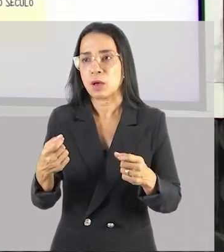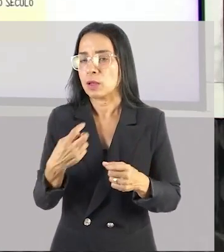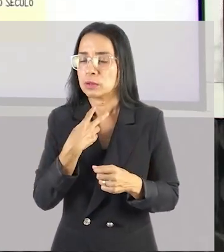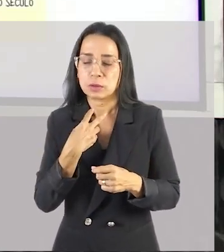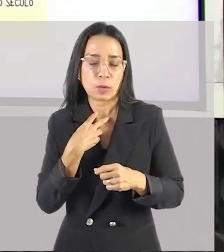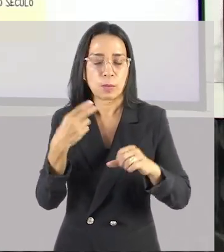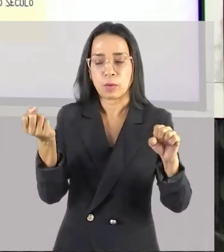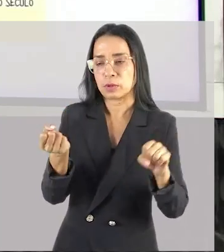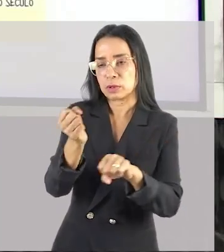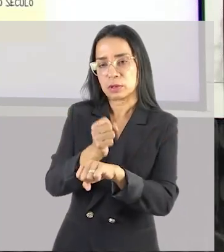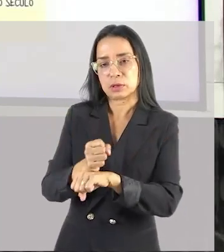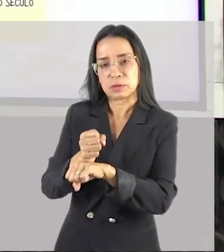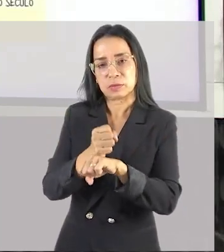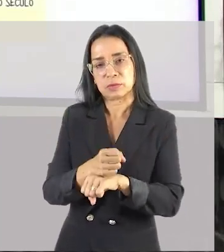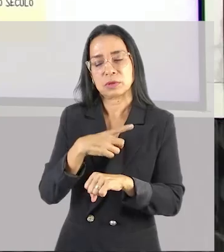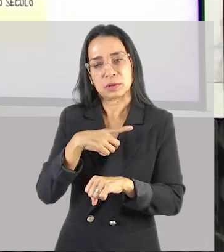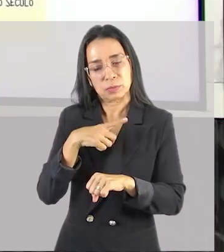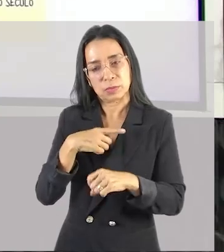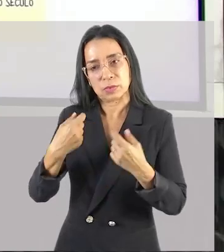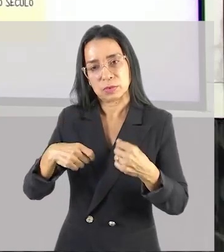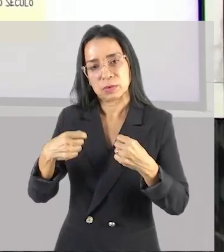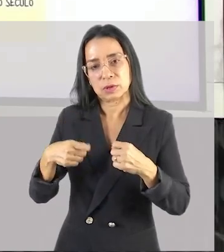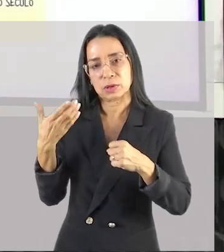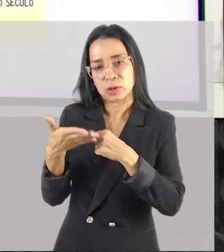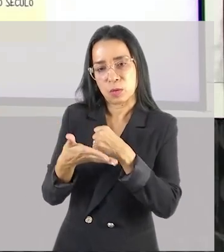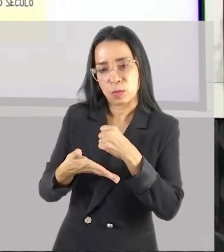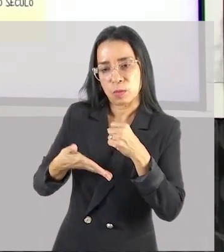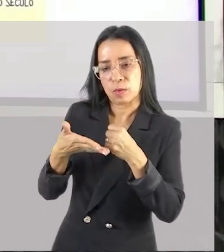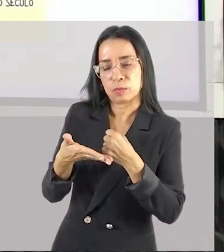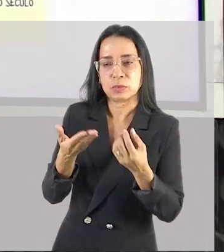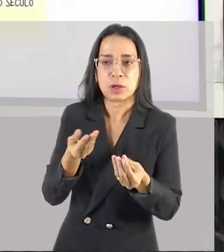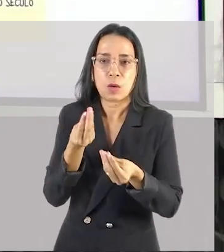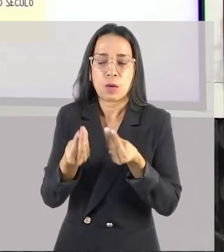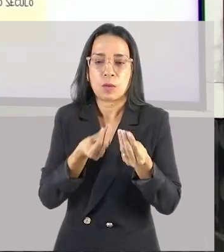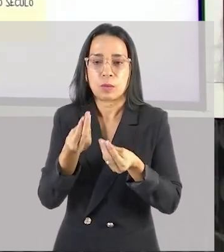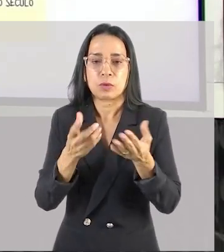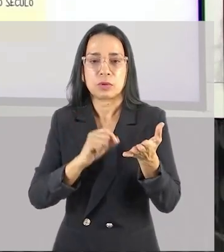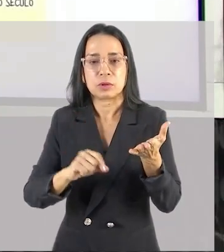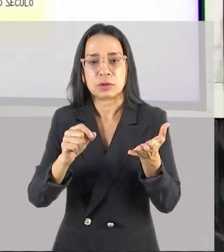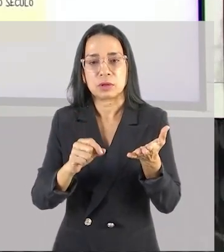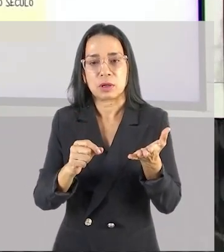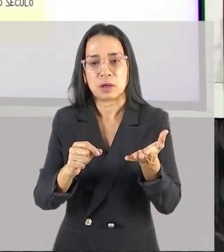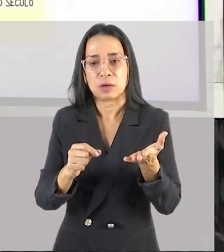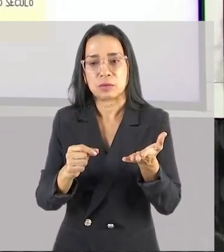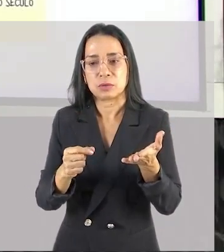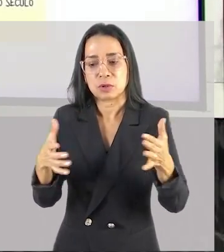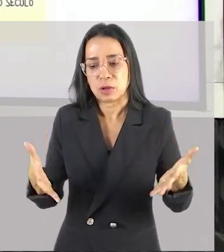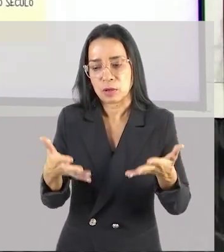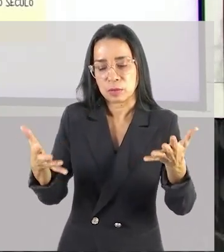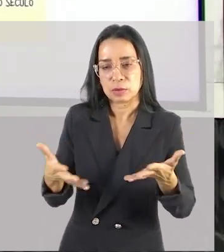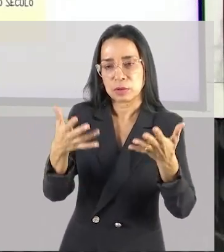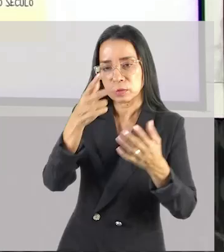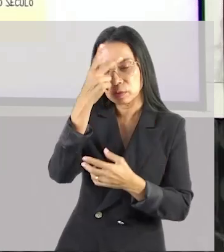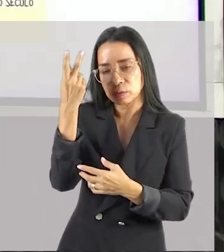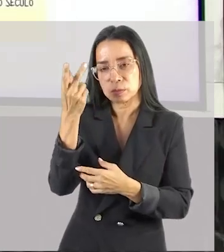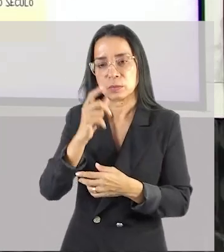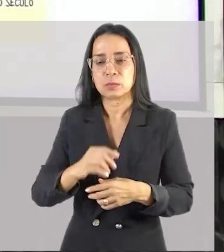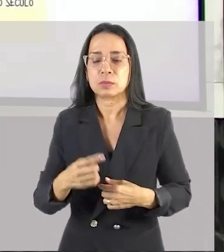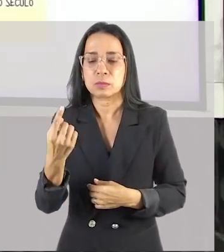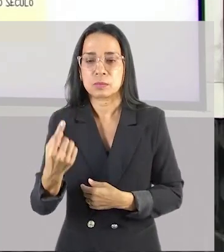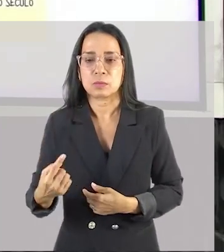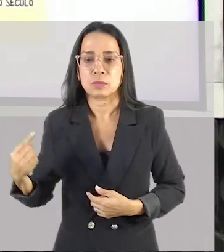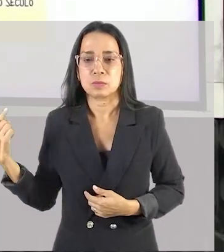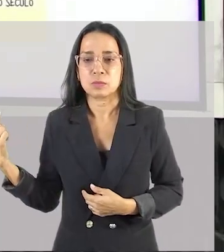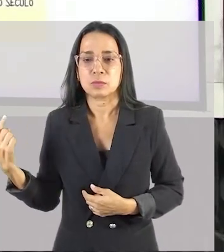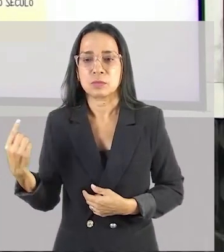função social de manutenção destas pessoas, né, da manutenção digna delas. Em 2011, olha